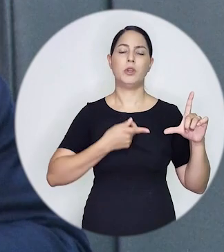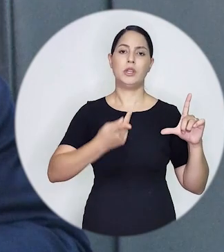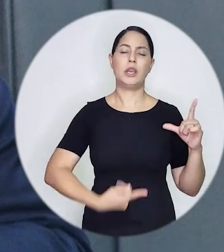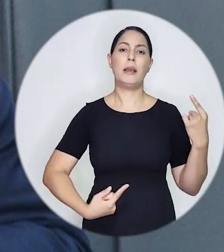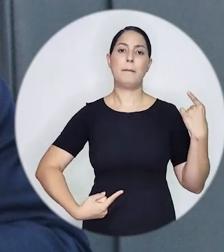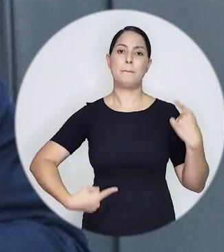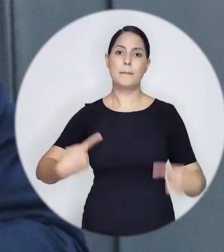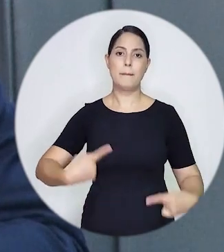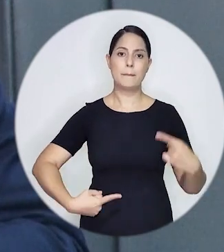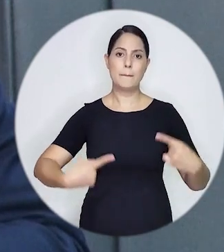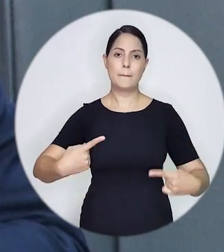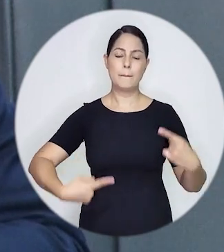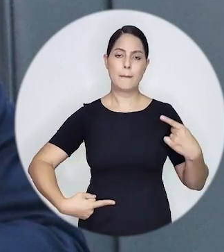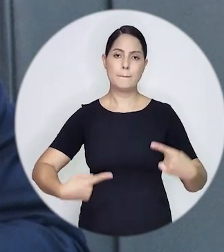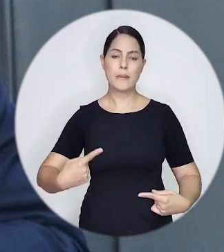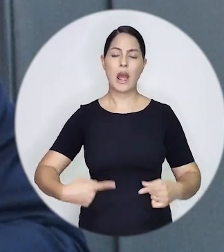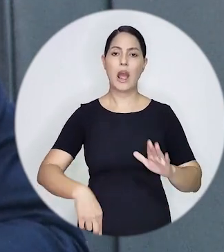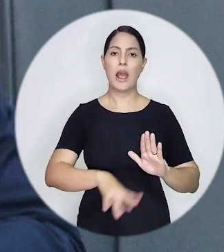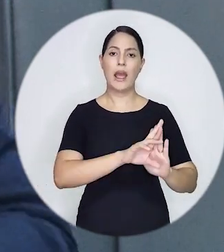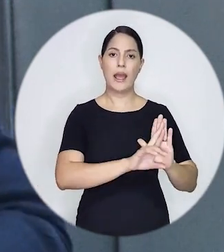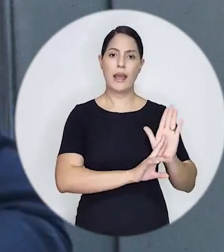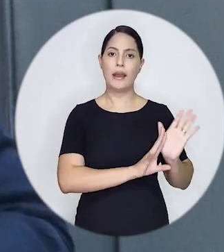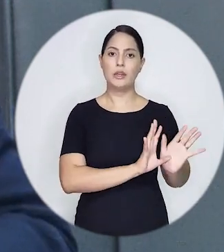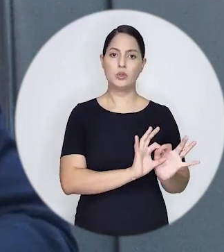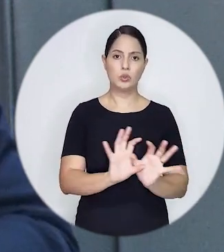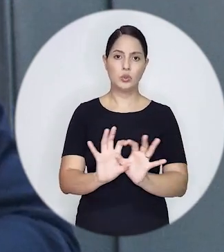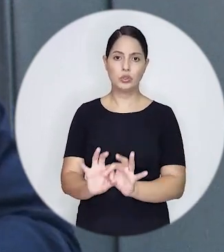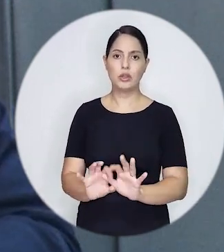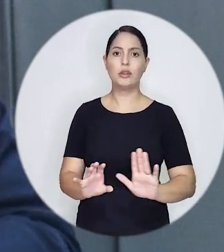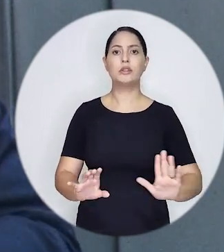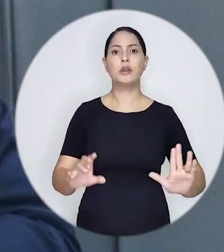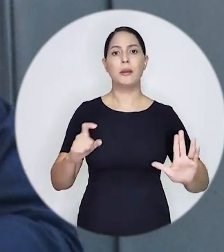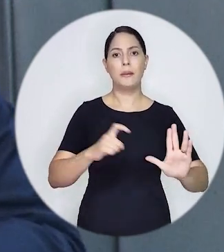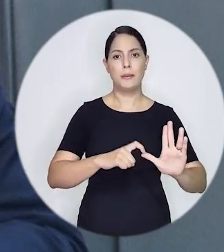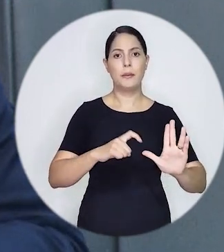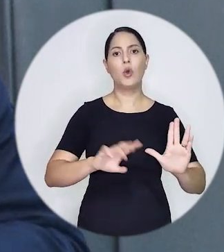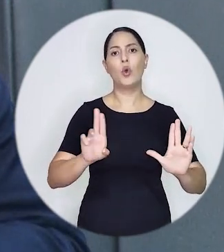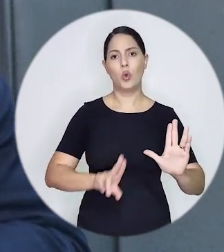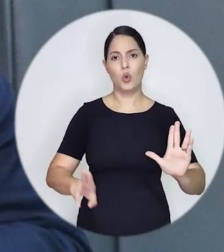possamos proporcionar àqueles que precisam fazer o uso